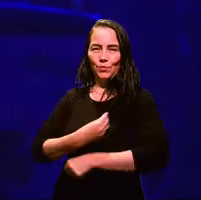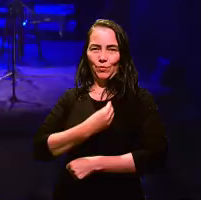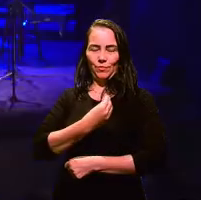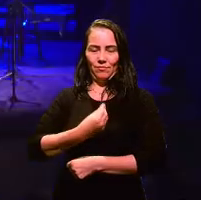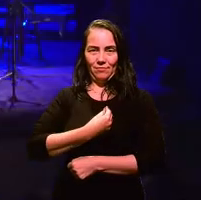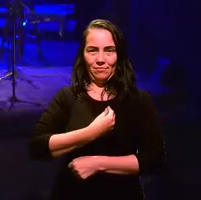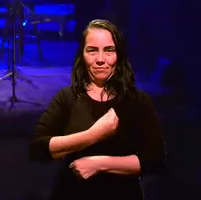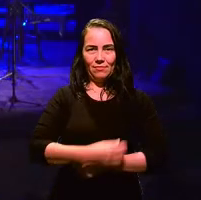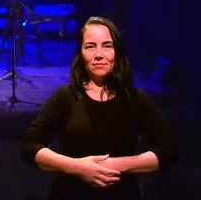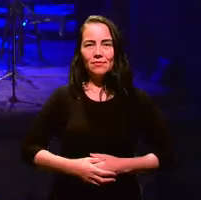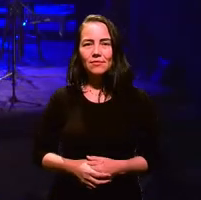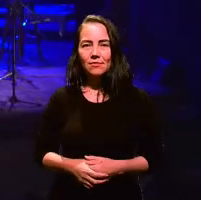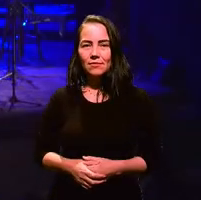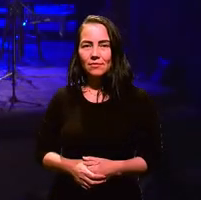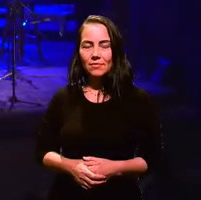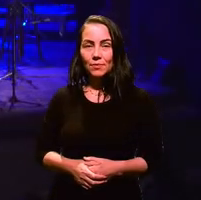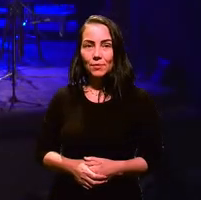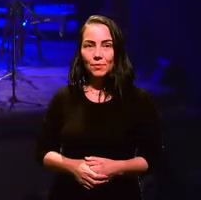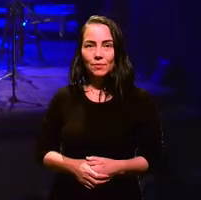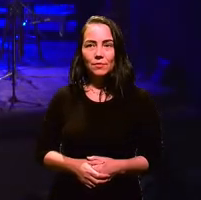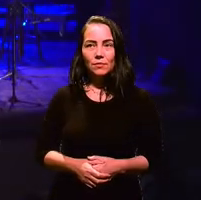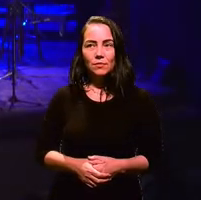vida.